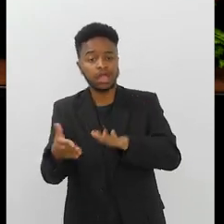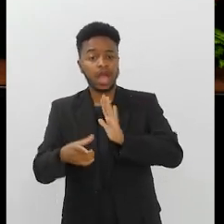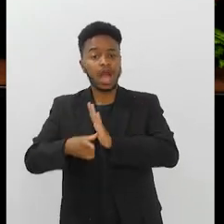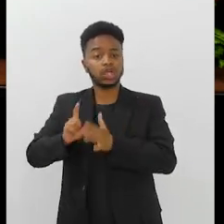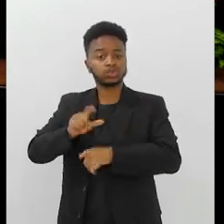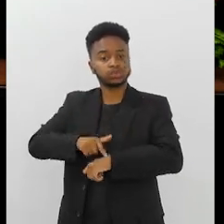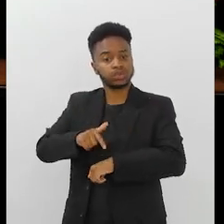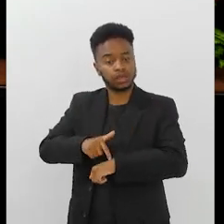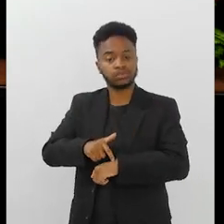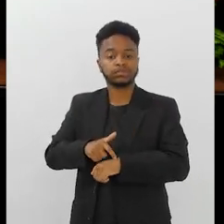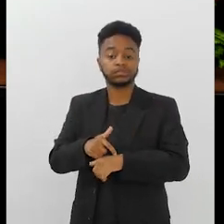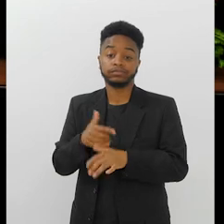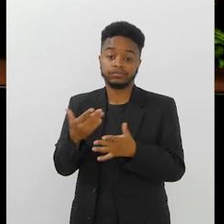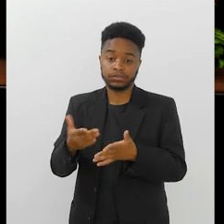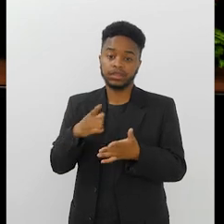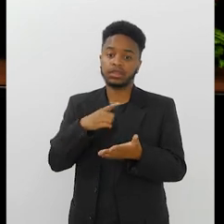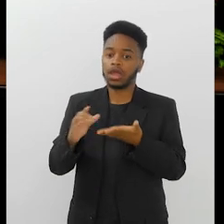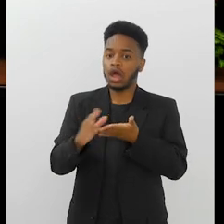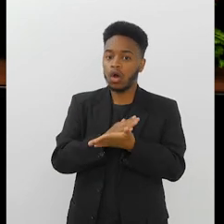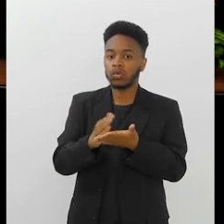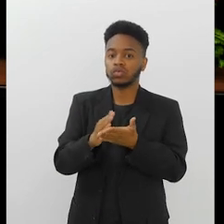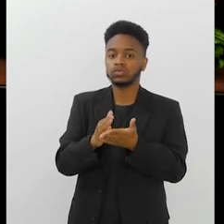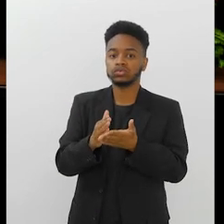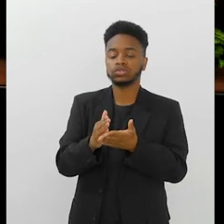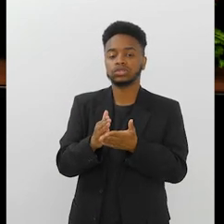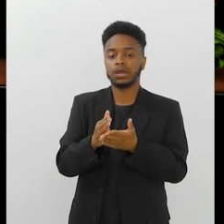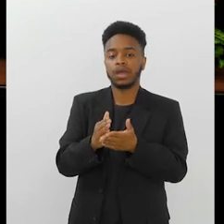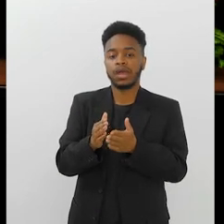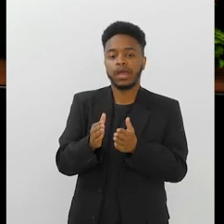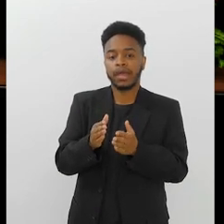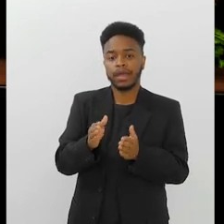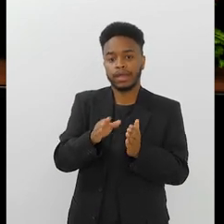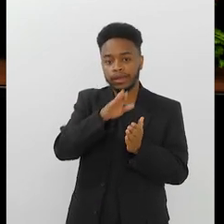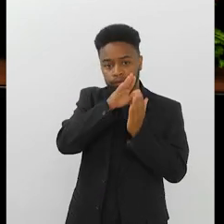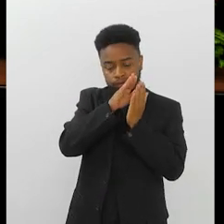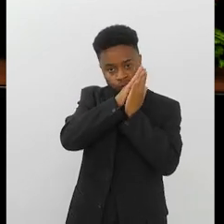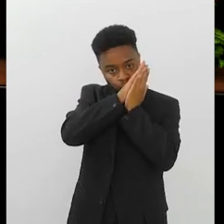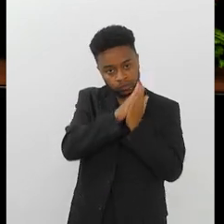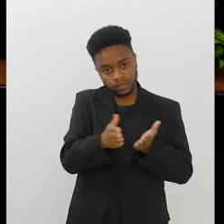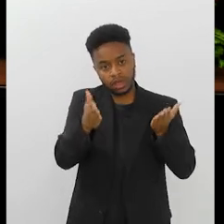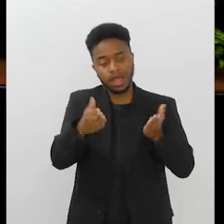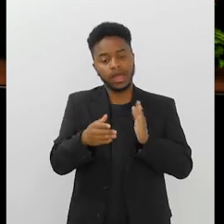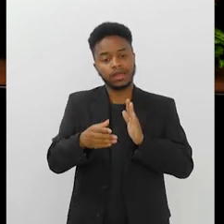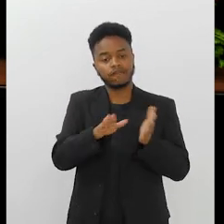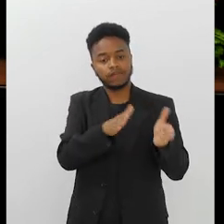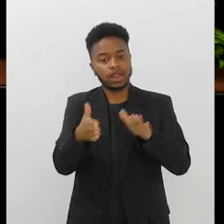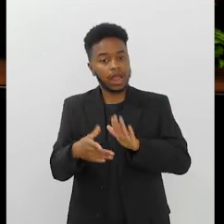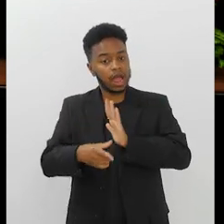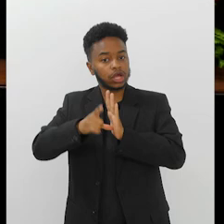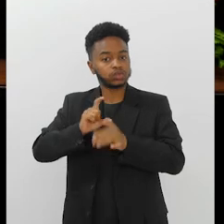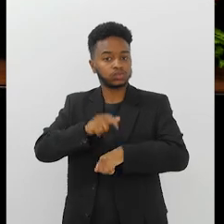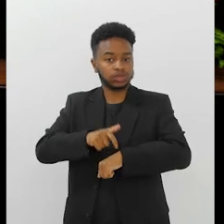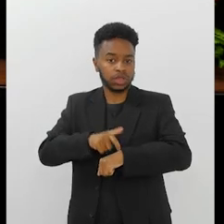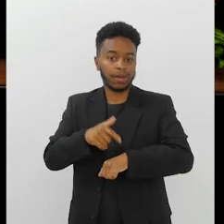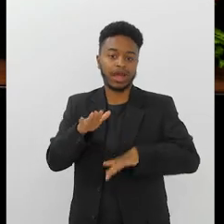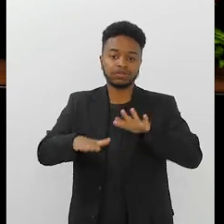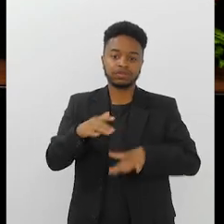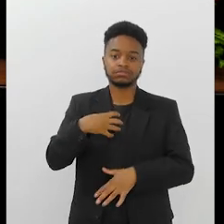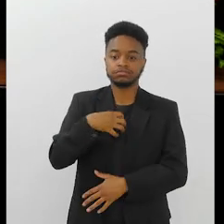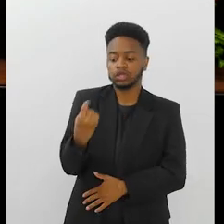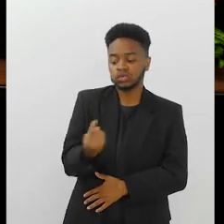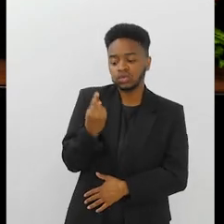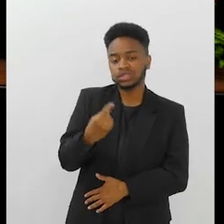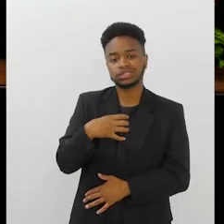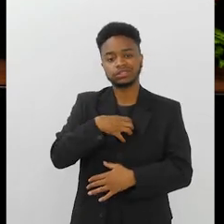prematura falecendo muito cedo muitos babal Orixás e al orixás t esse histórico de ir embora muito cedo muitas das vezes